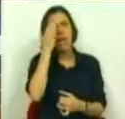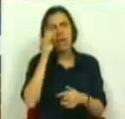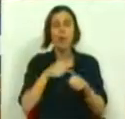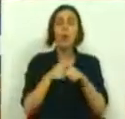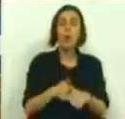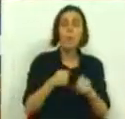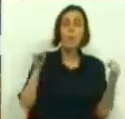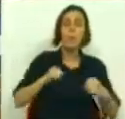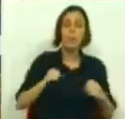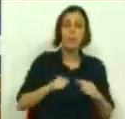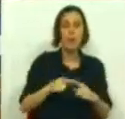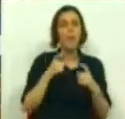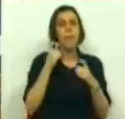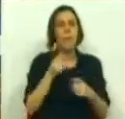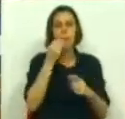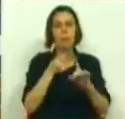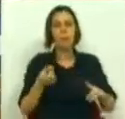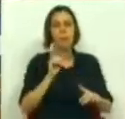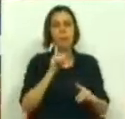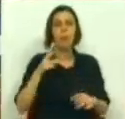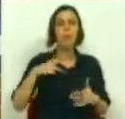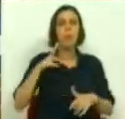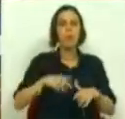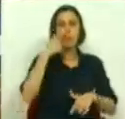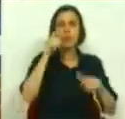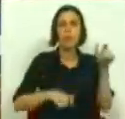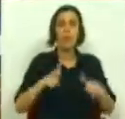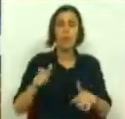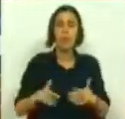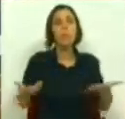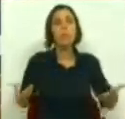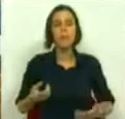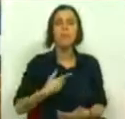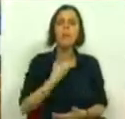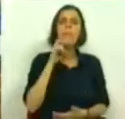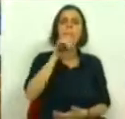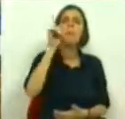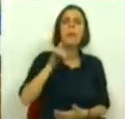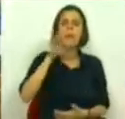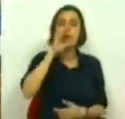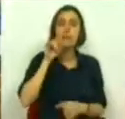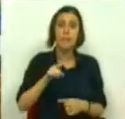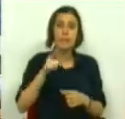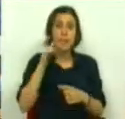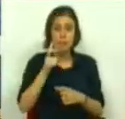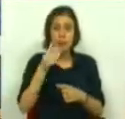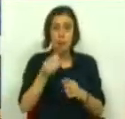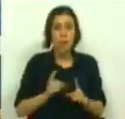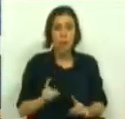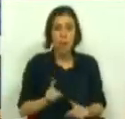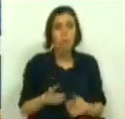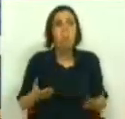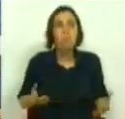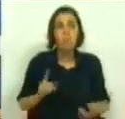que cumprir o memorando é uma má notícia para os portugueses. E eu tenho que perguntar, se esta é uma má